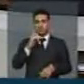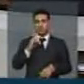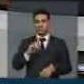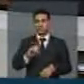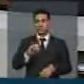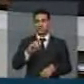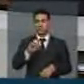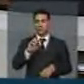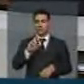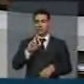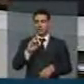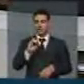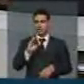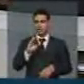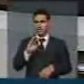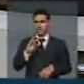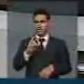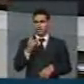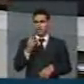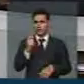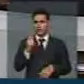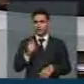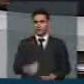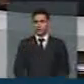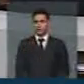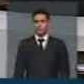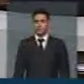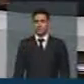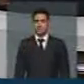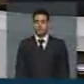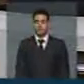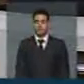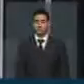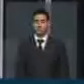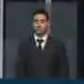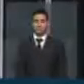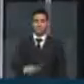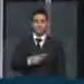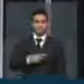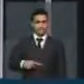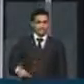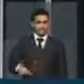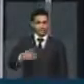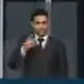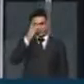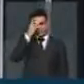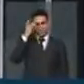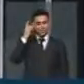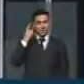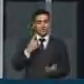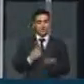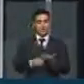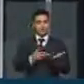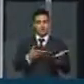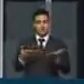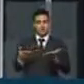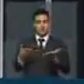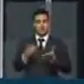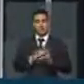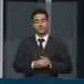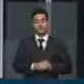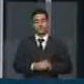Rocha senhor presidente senhor presidente colegas deputados telespectadores da TV Câmara eu gostaria